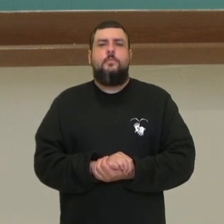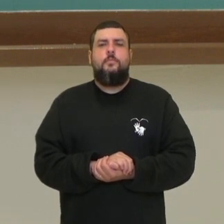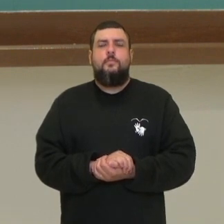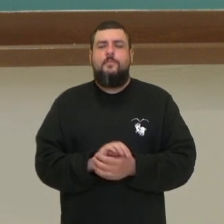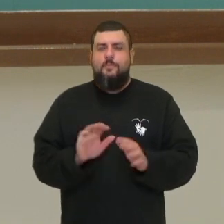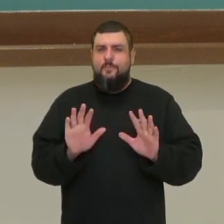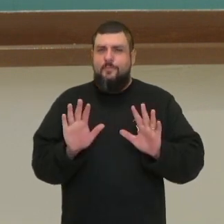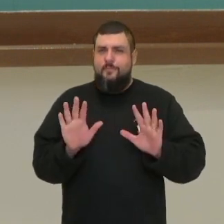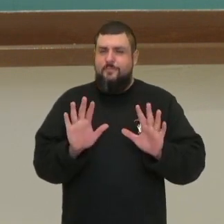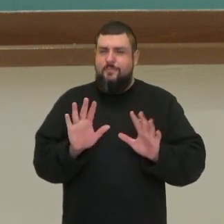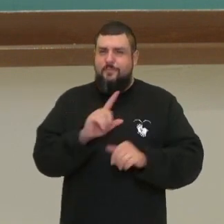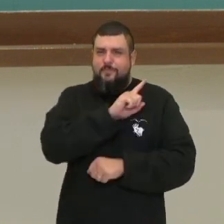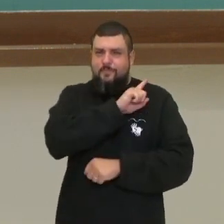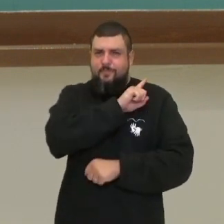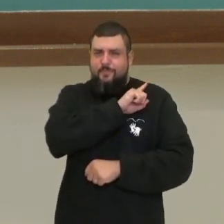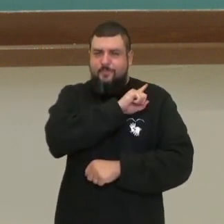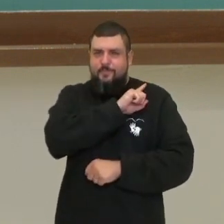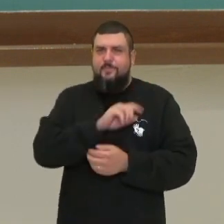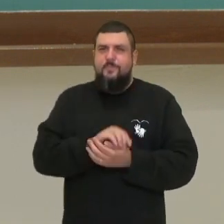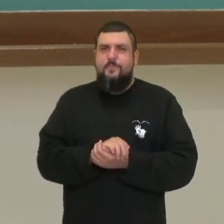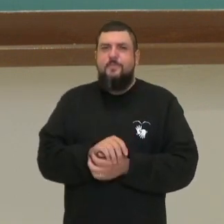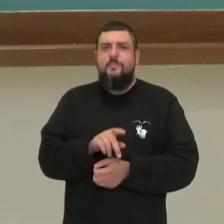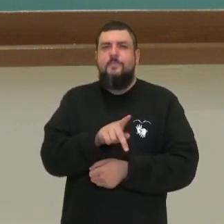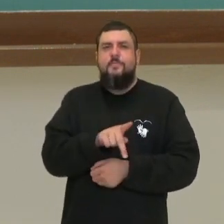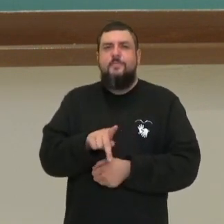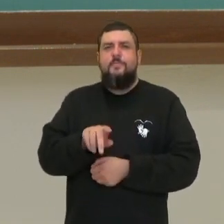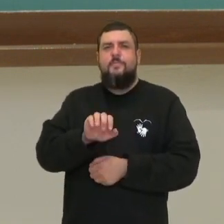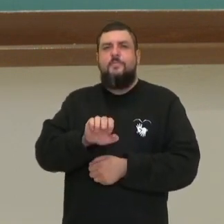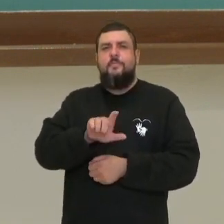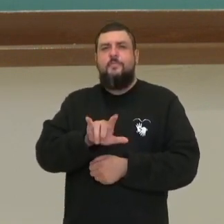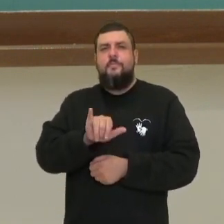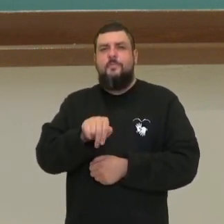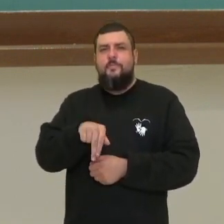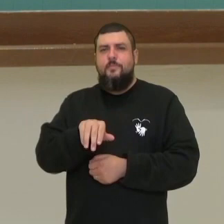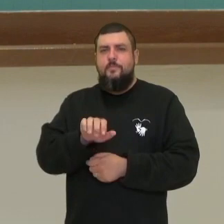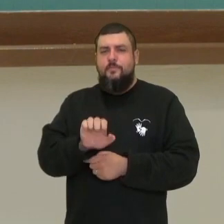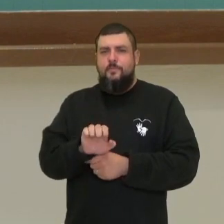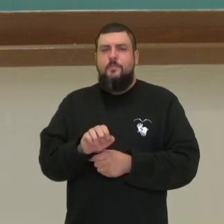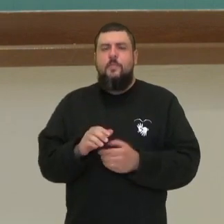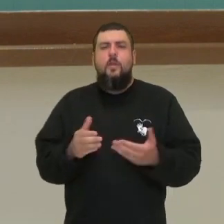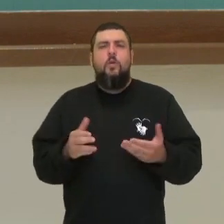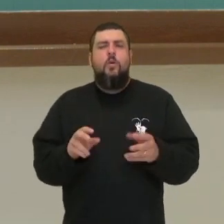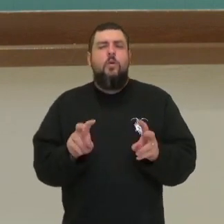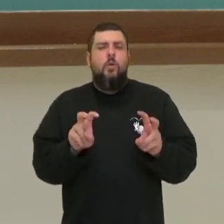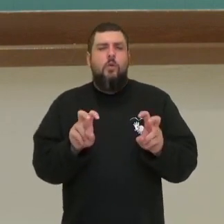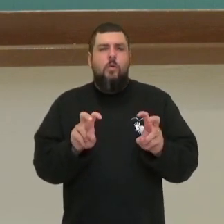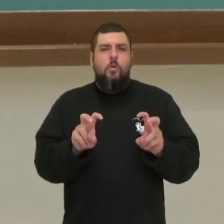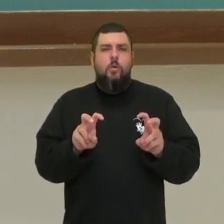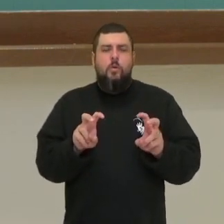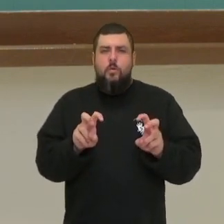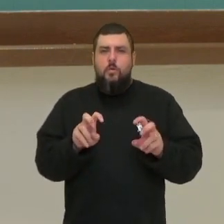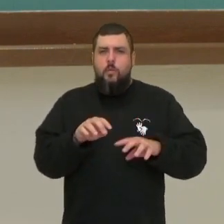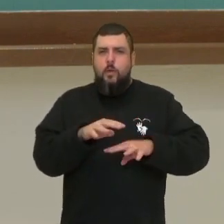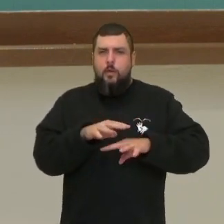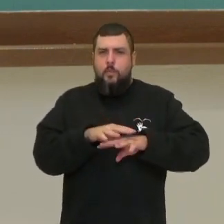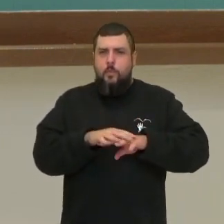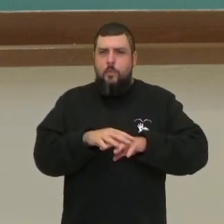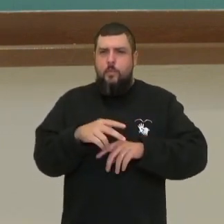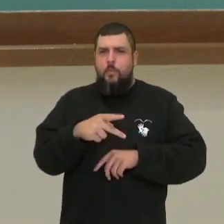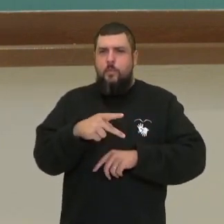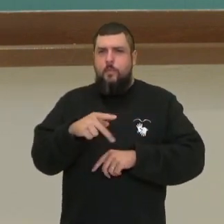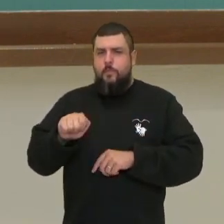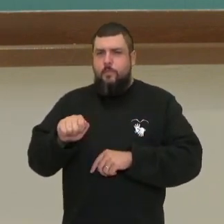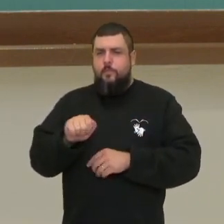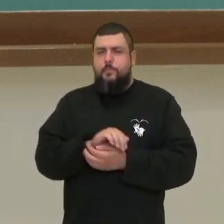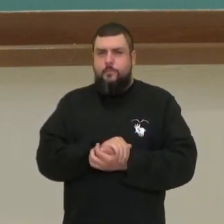Olá, estudante da primeira série, eu sou a professora Eliane e hoje nós vamos falar sobre progressão aritmética, sobre a sua